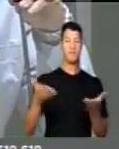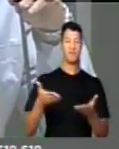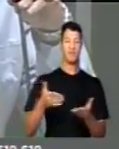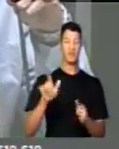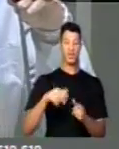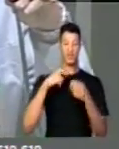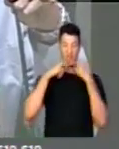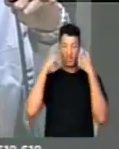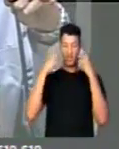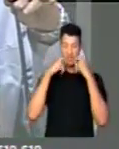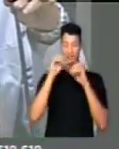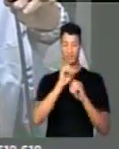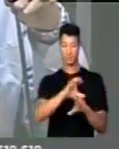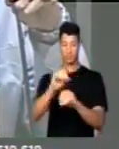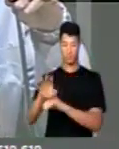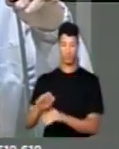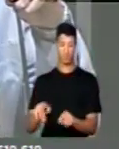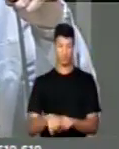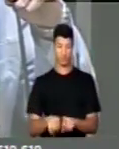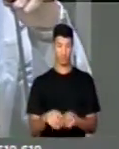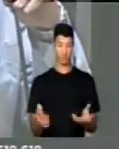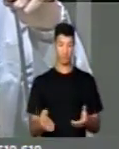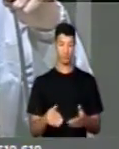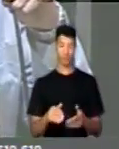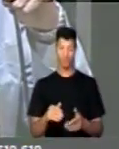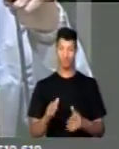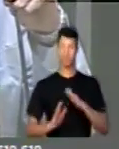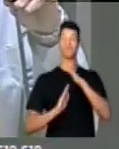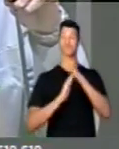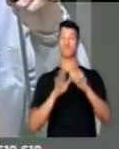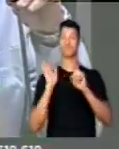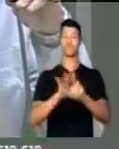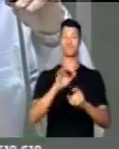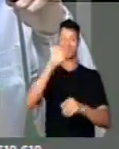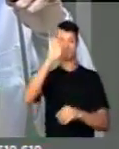agora envergonhamos a educação, agredindo os direitos da educação e dos educadores.